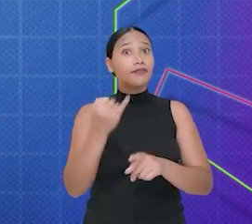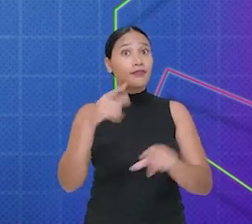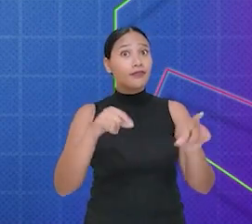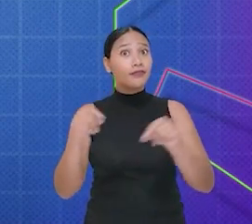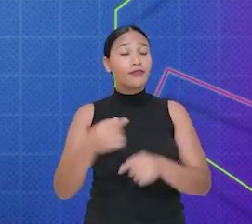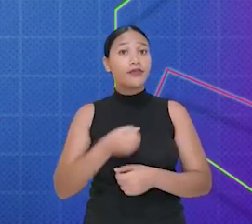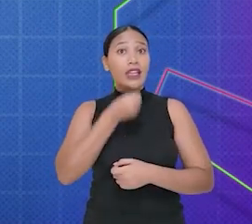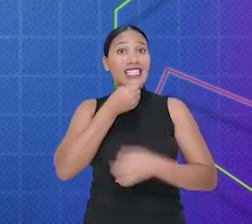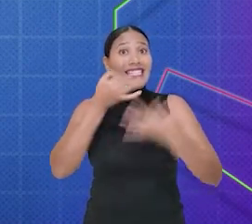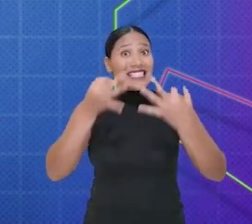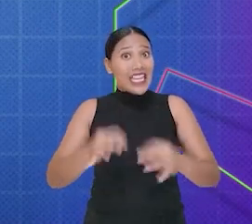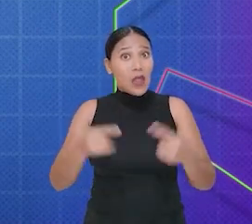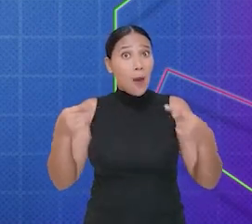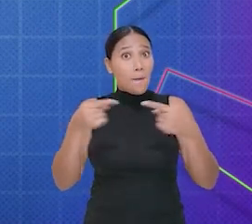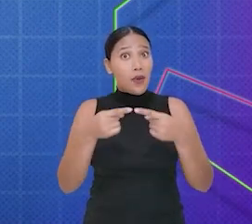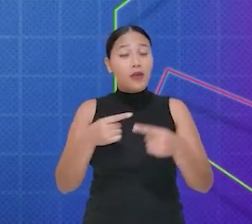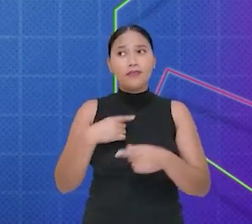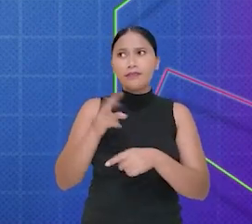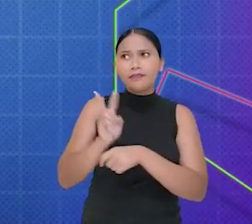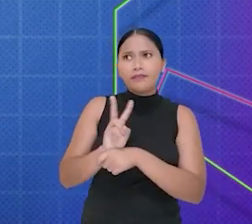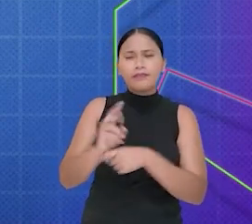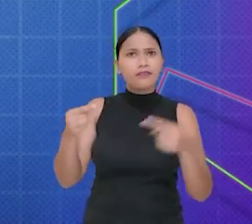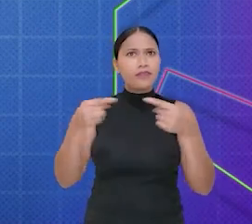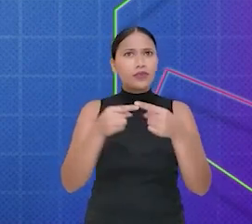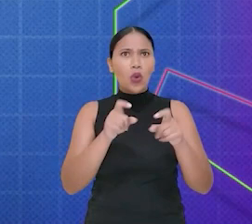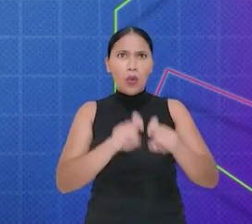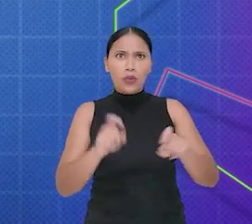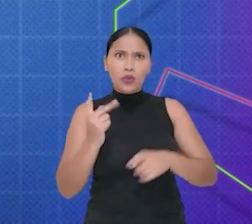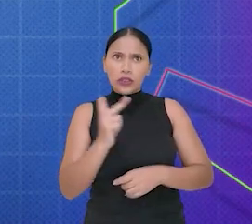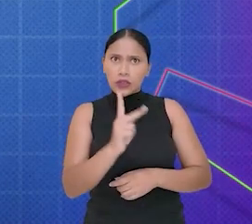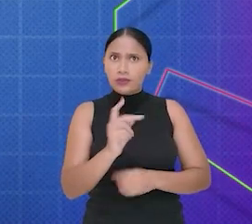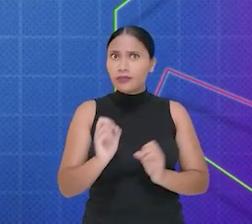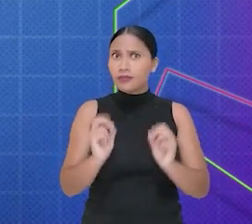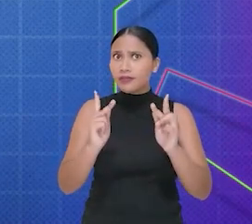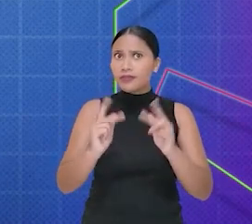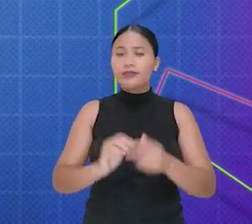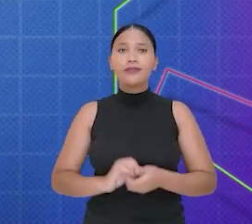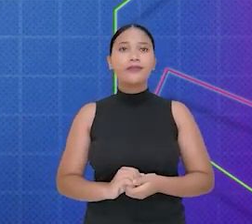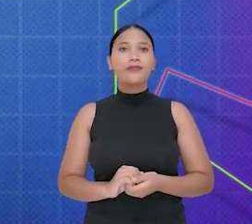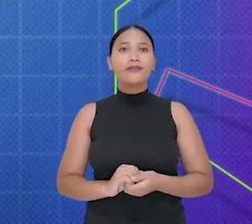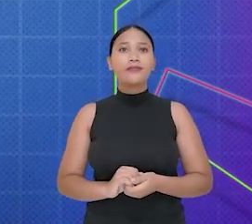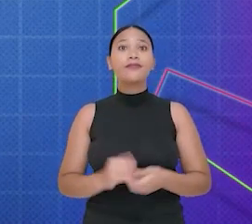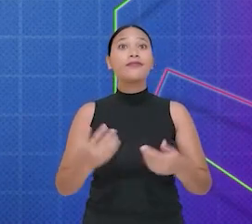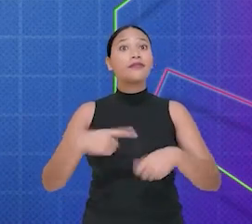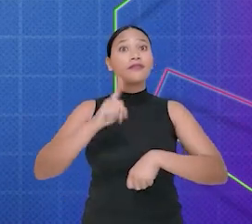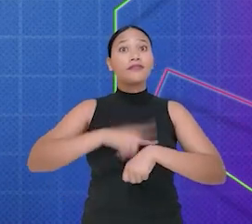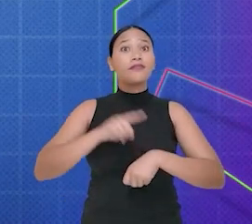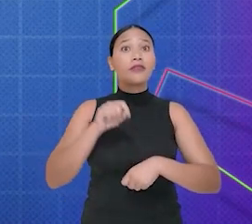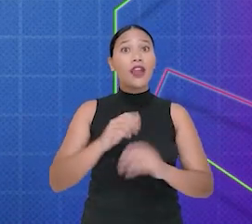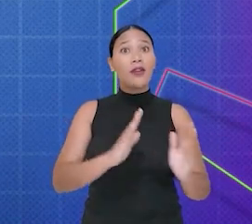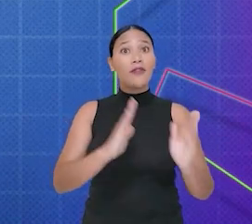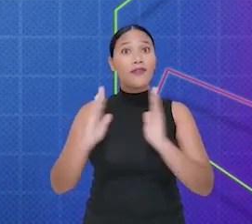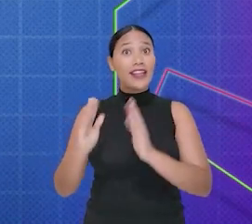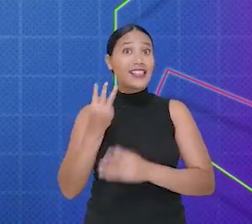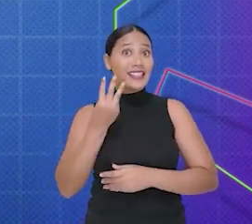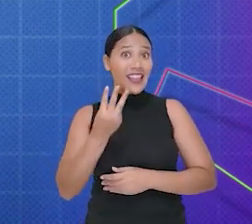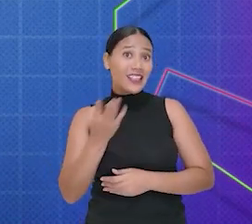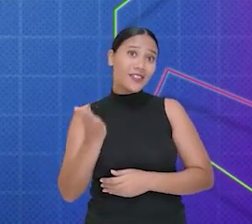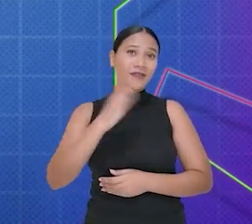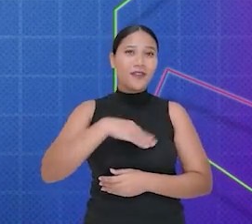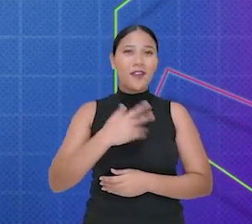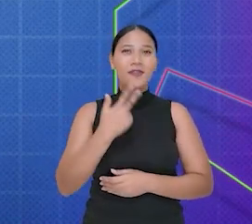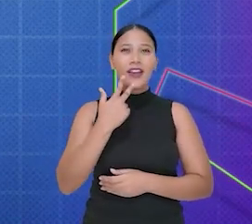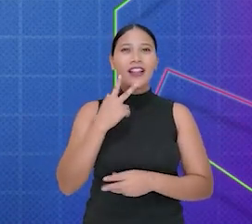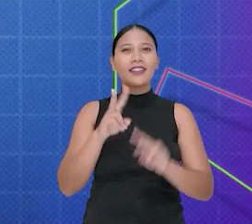escolher o microfone certo para suas necessidades e verificar se ele é compatível com o seu computador. Agora está na hora da fase